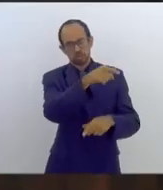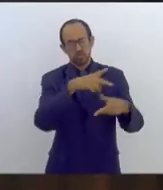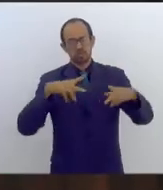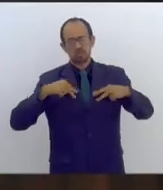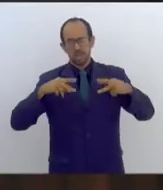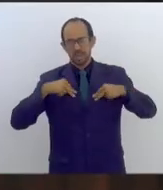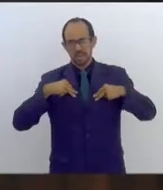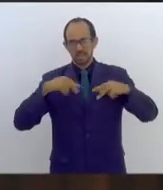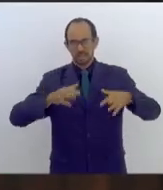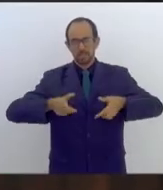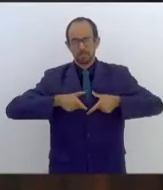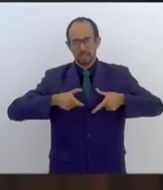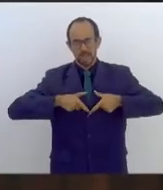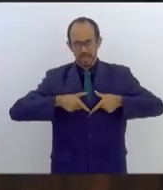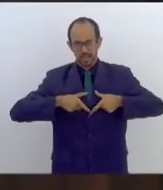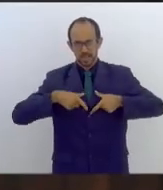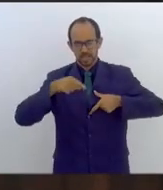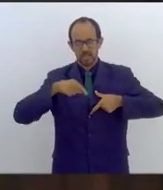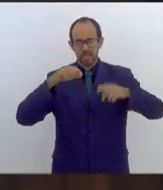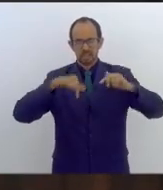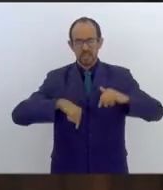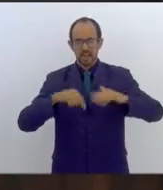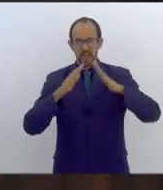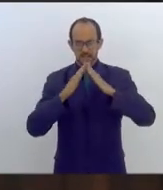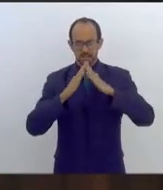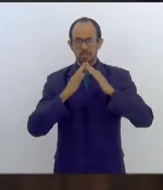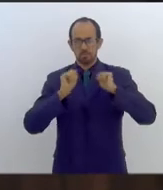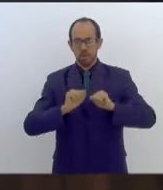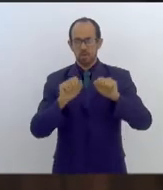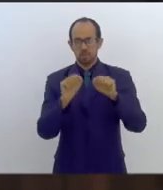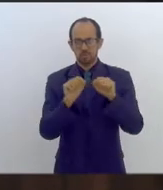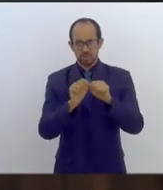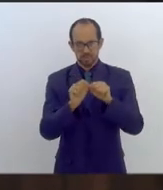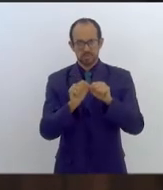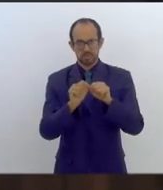honraria que essa casa pode prestar